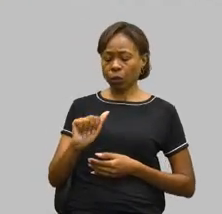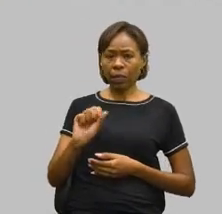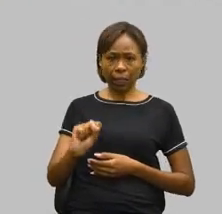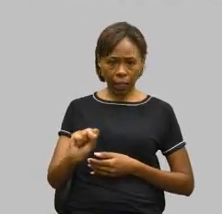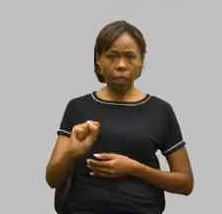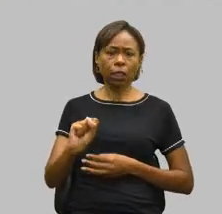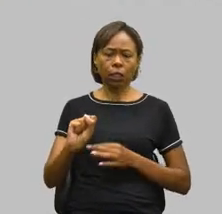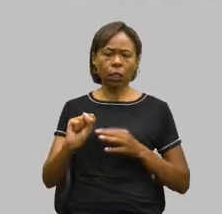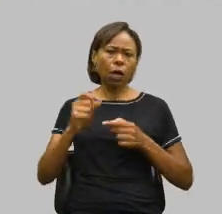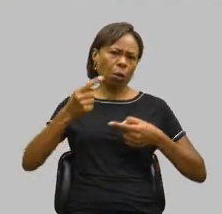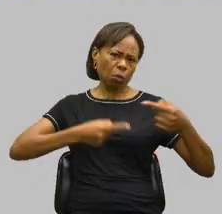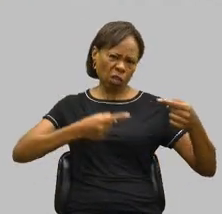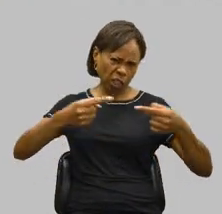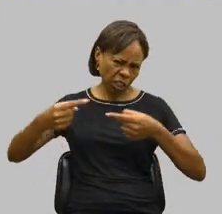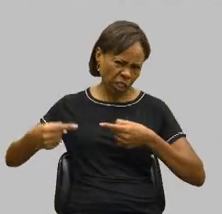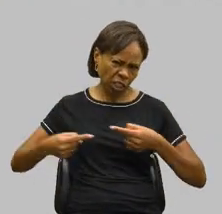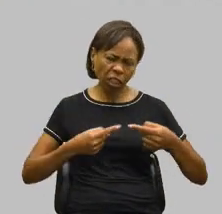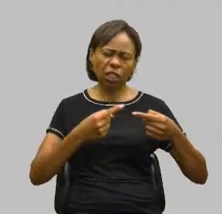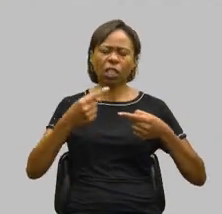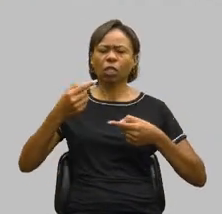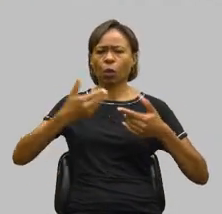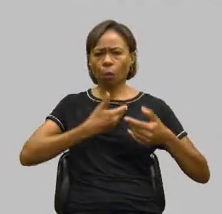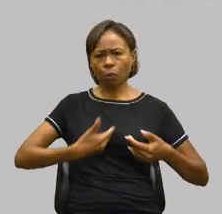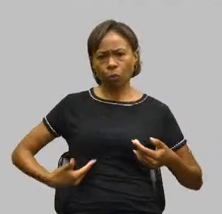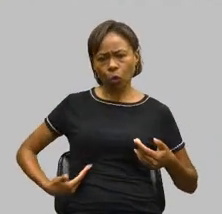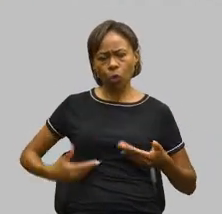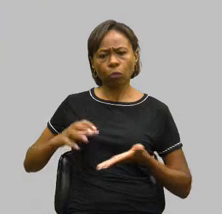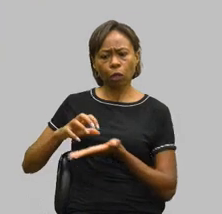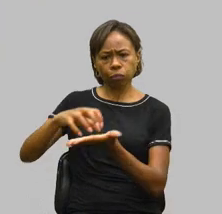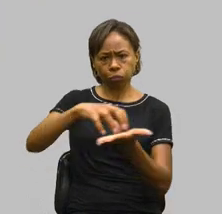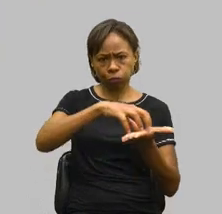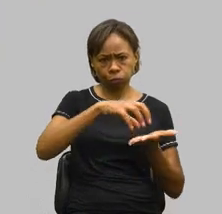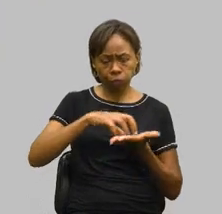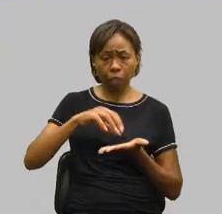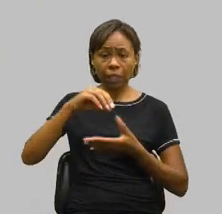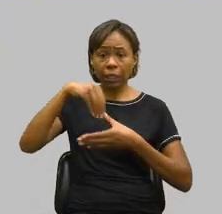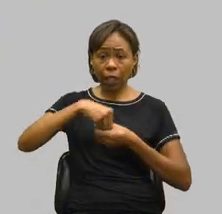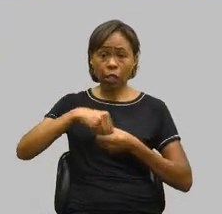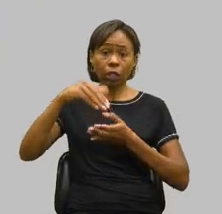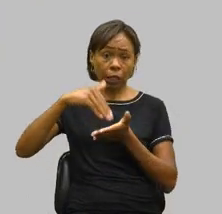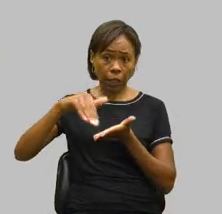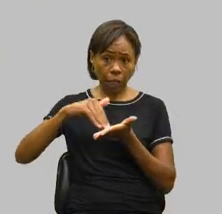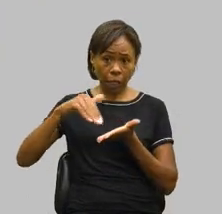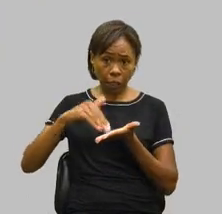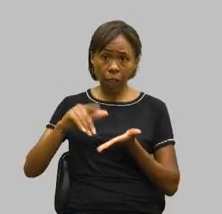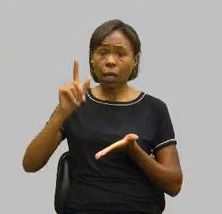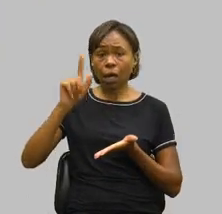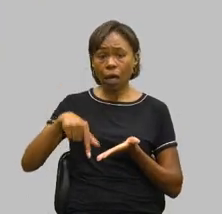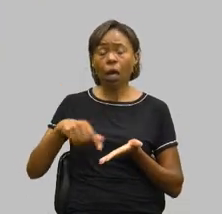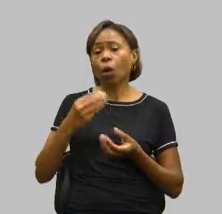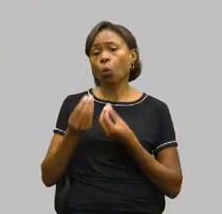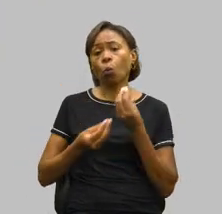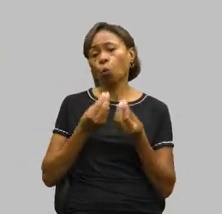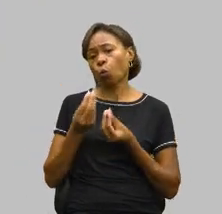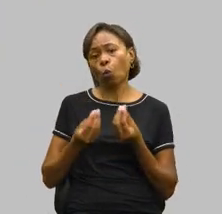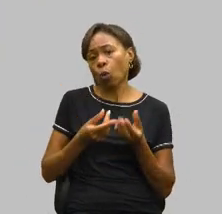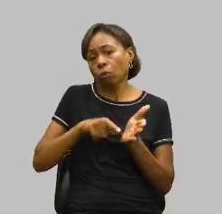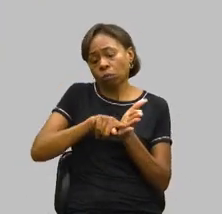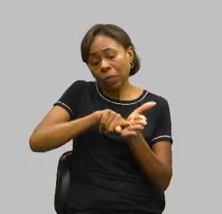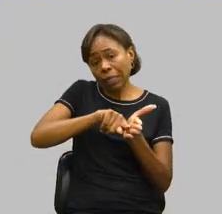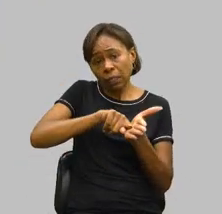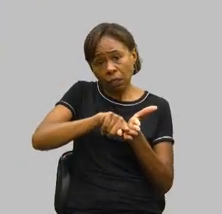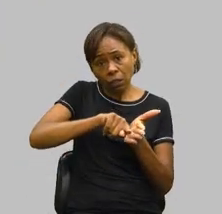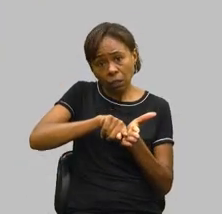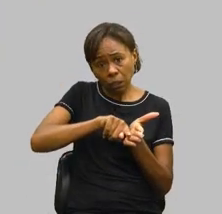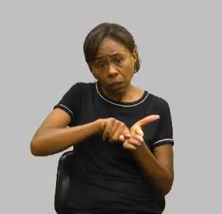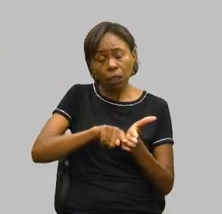políticas públicas que são realizadas e são instauradas na cedes ela é feita através de pesquisa ela é feita através do nosso